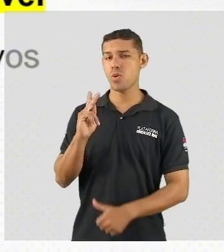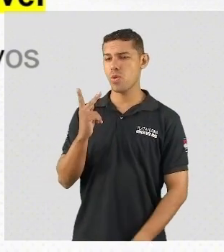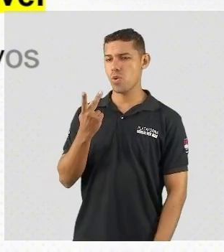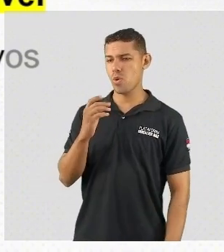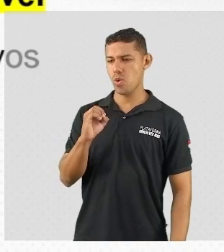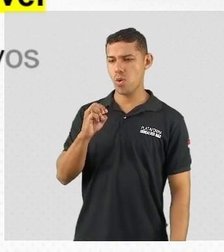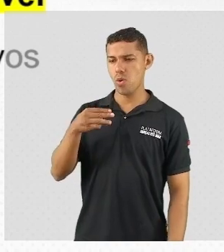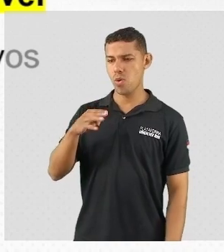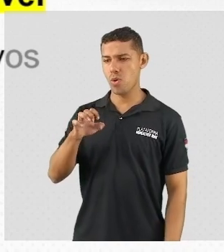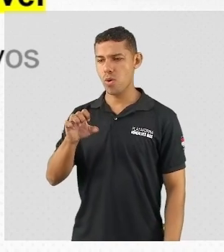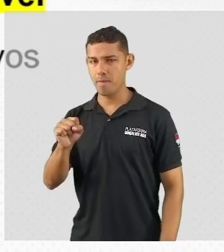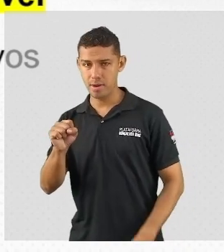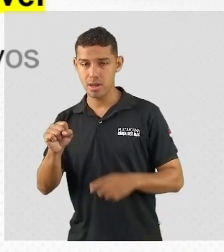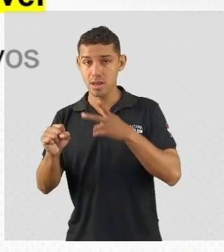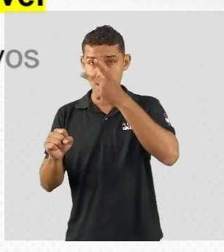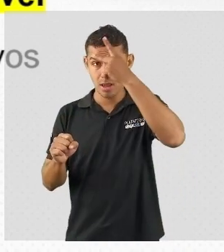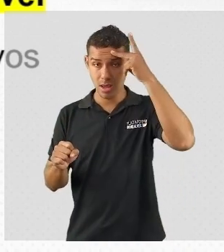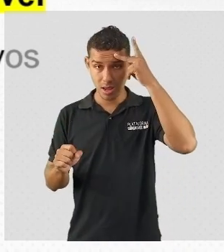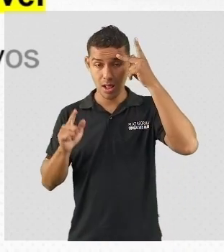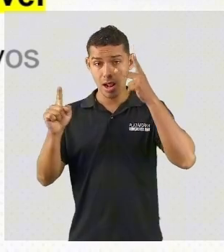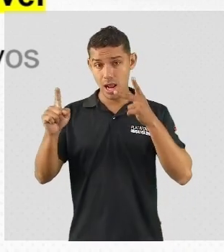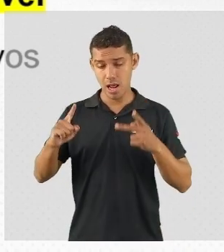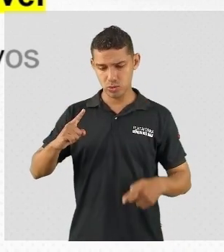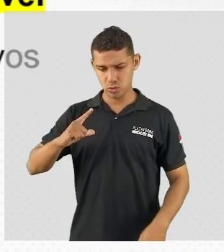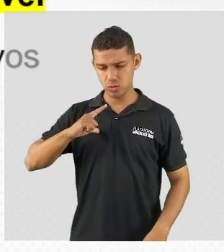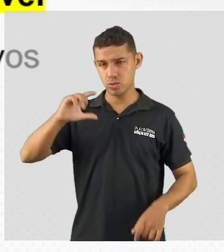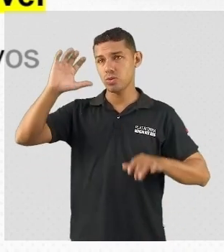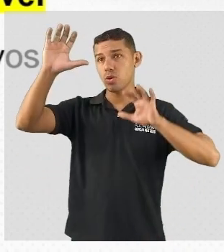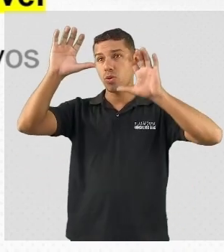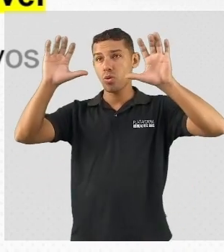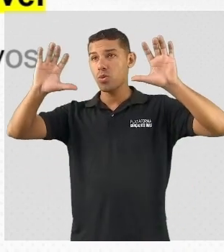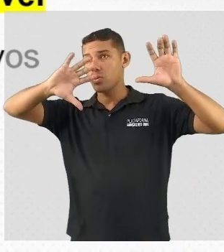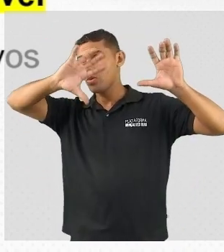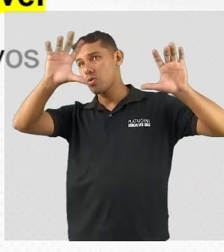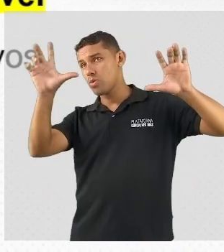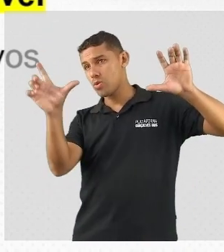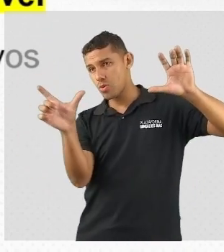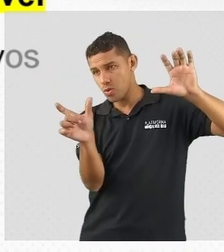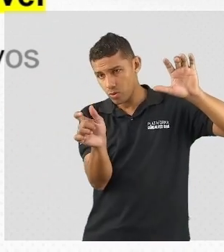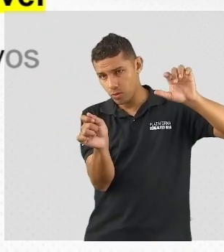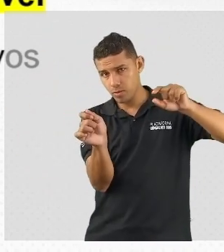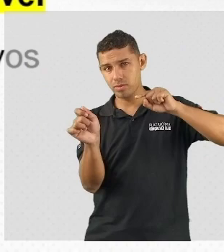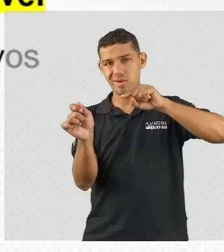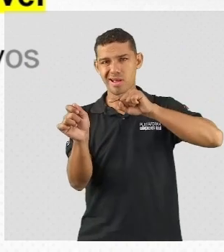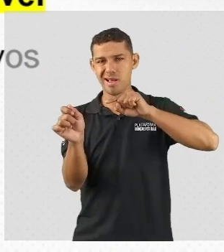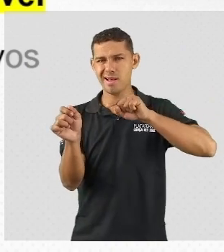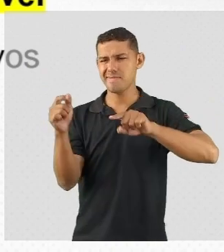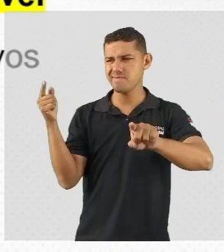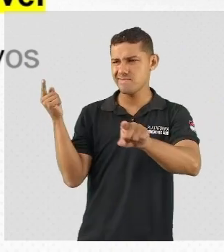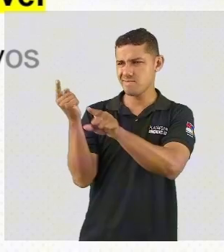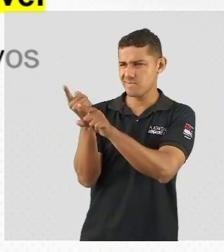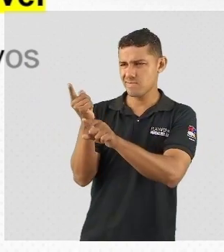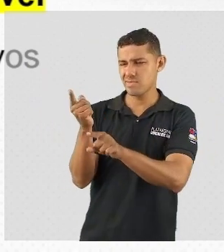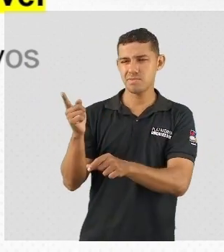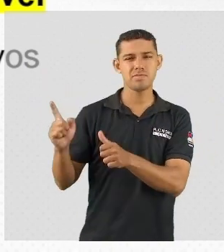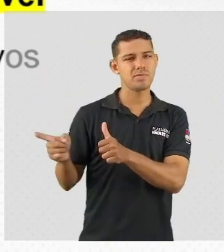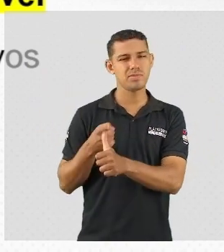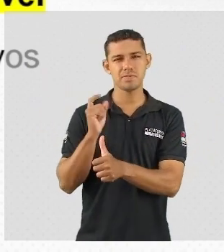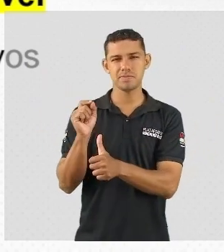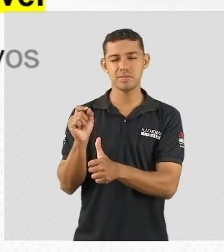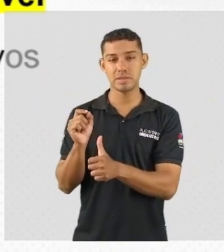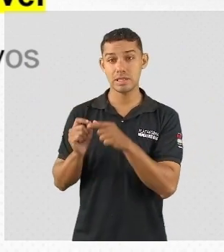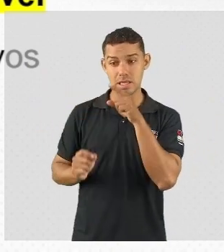nasceram, estiveram ali no continente africano, que é os primeiros ali esqueletos achados, né?